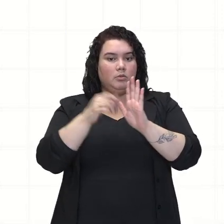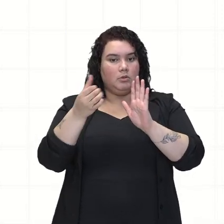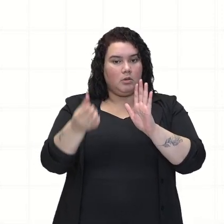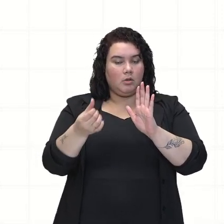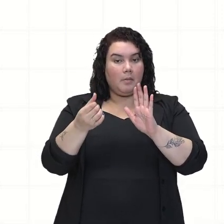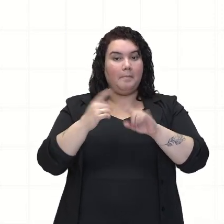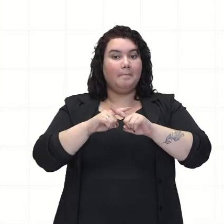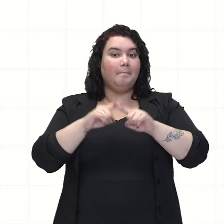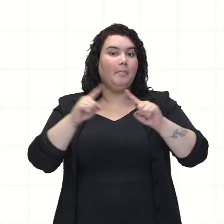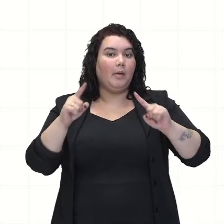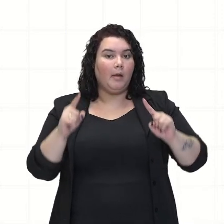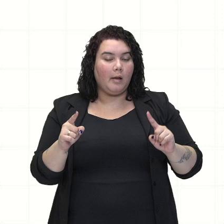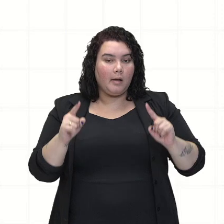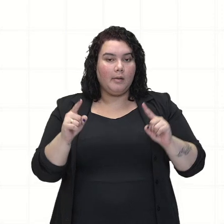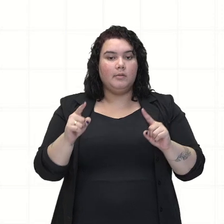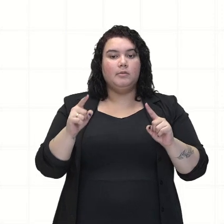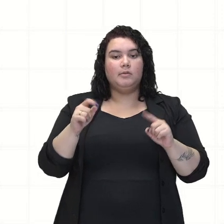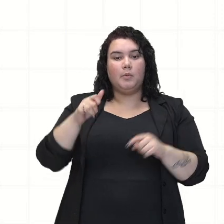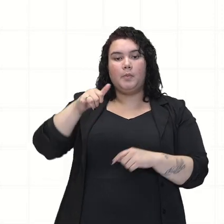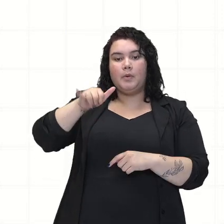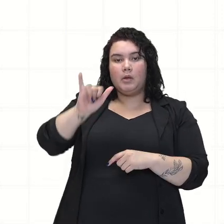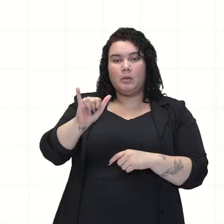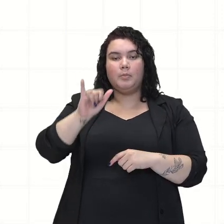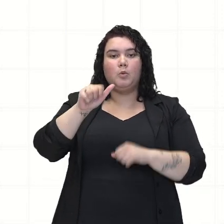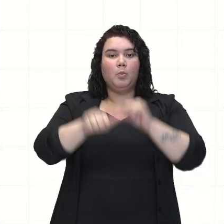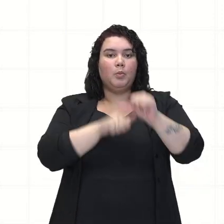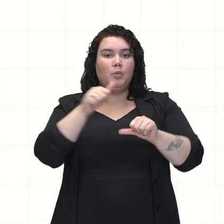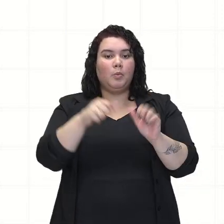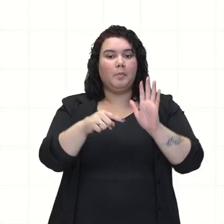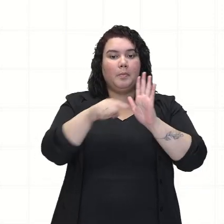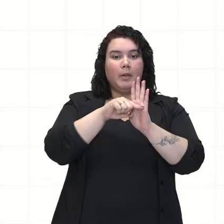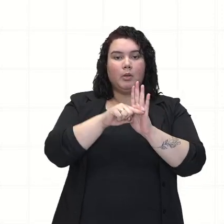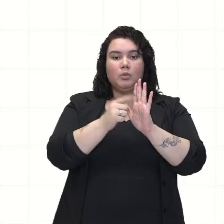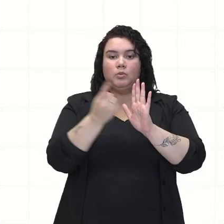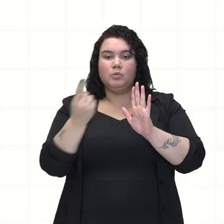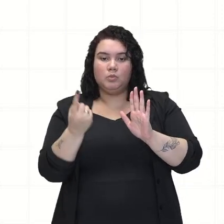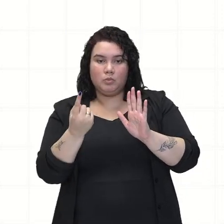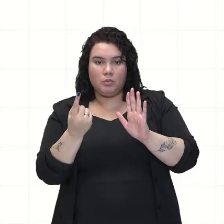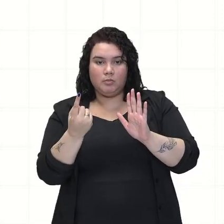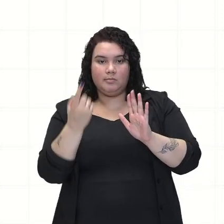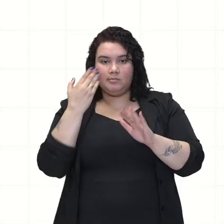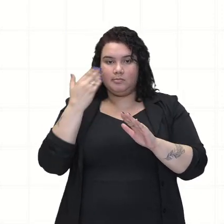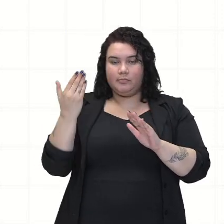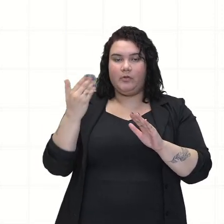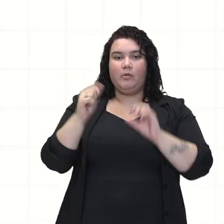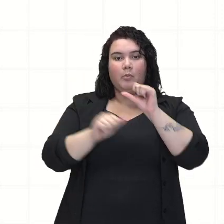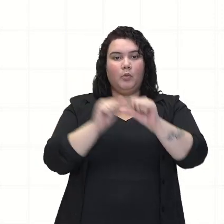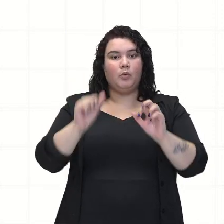E agora ele está no -1. Né? Ó, o oposto.